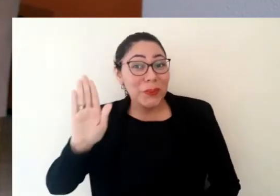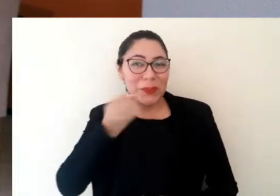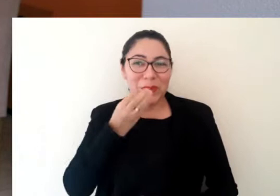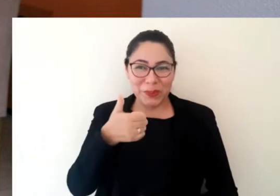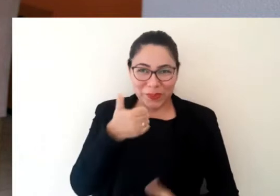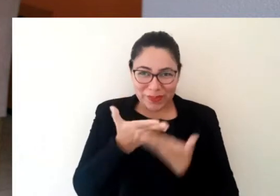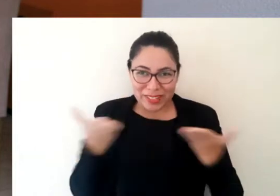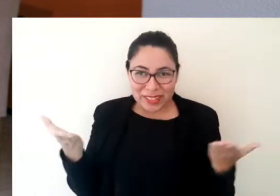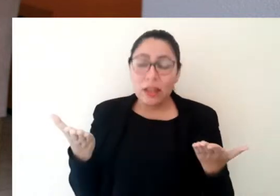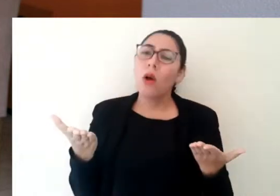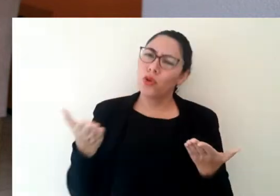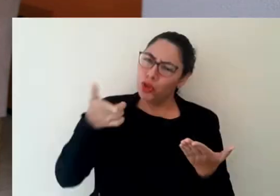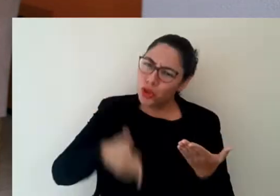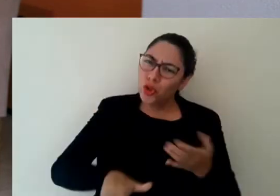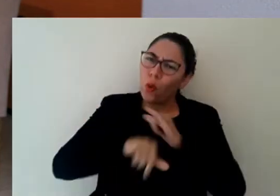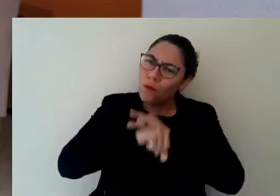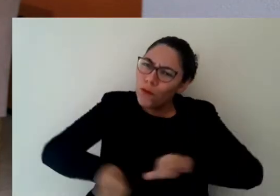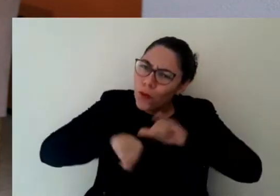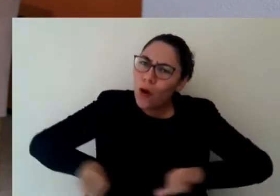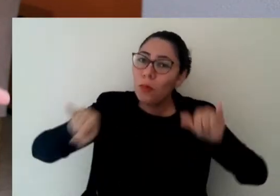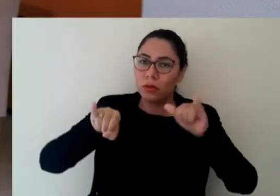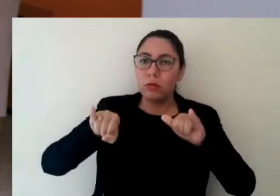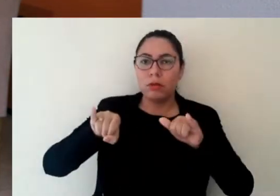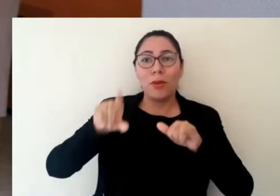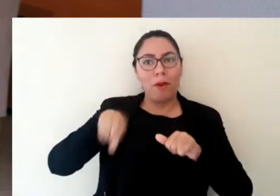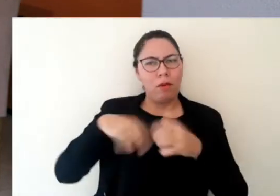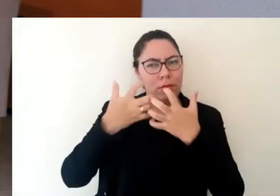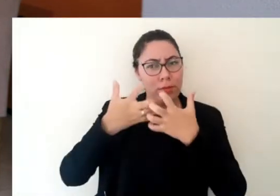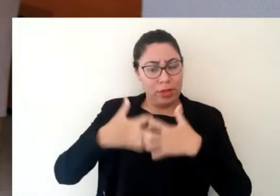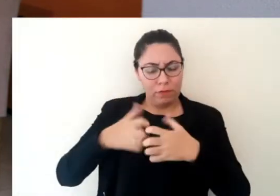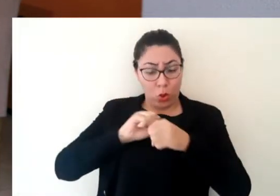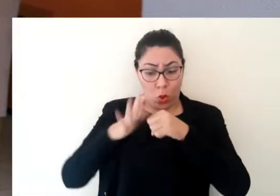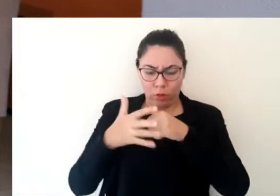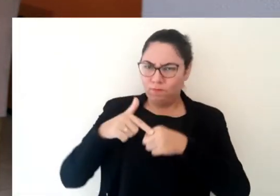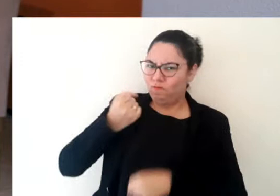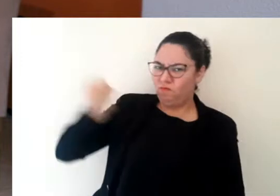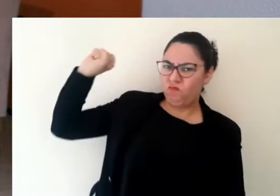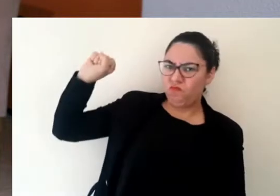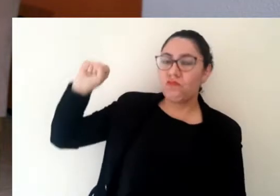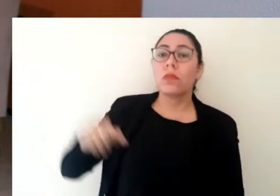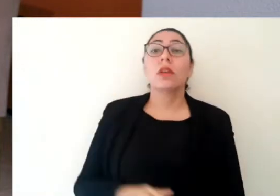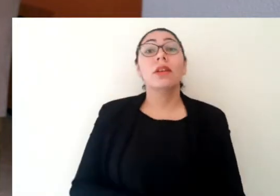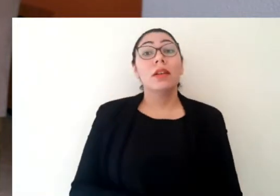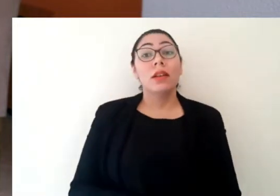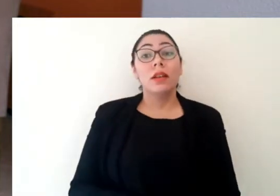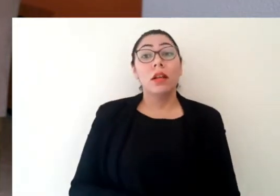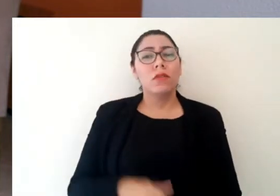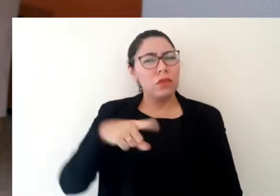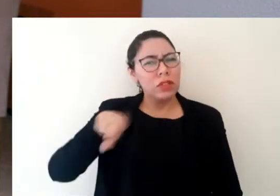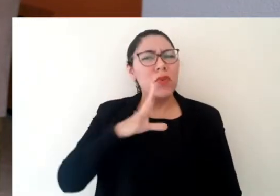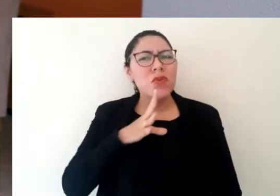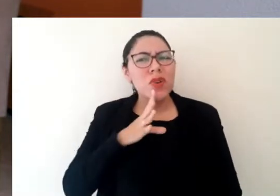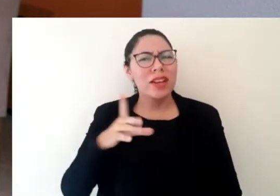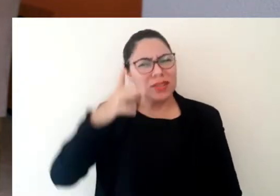Oi pessoal, tudo bem? Mais um vídeo informativo da nossa série IFCE contra o coronavírus. Você já deve ter ouvido falar nos